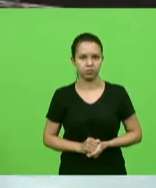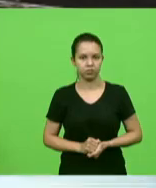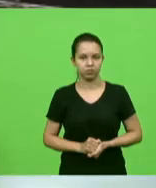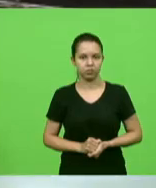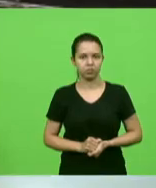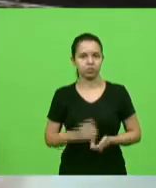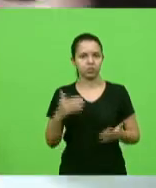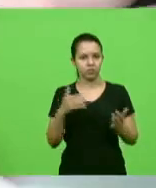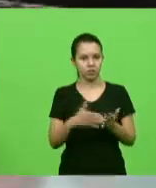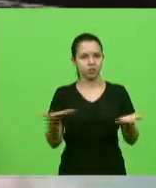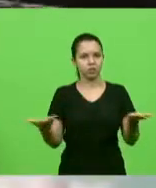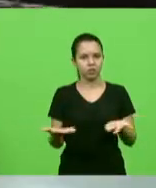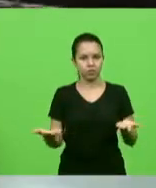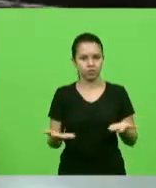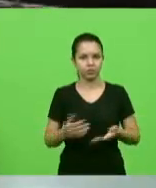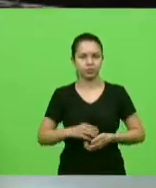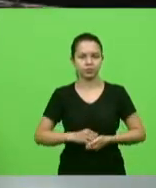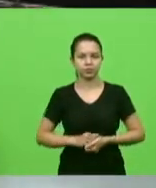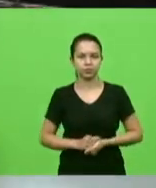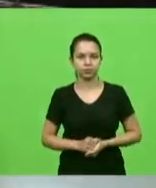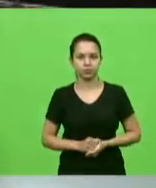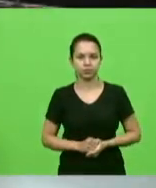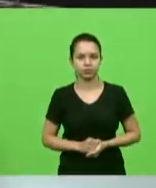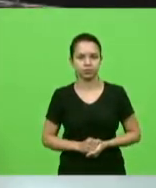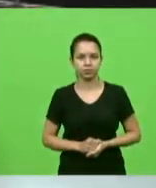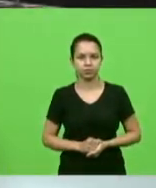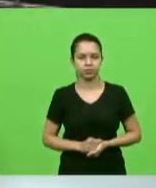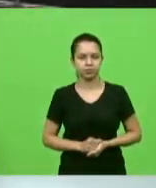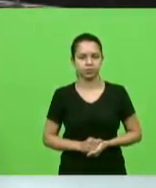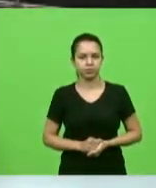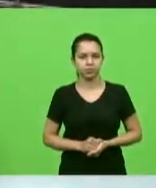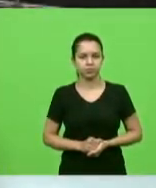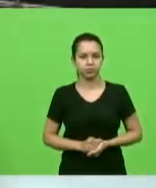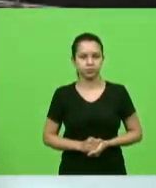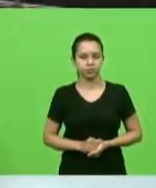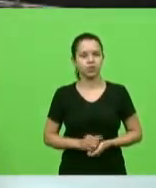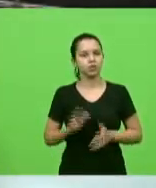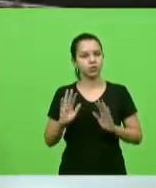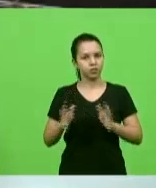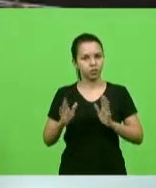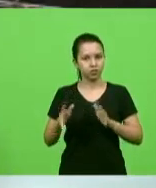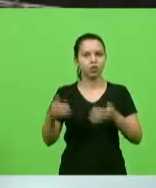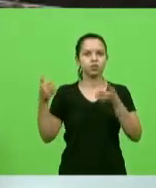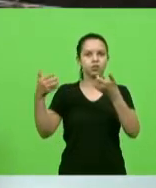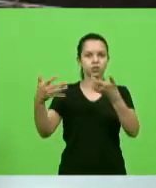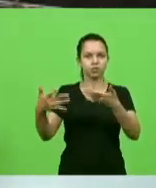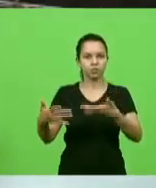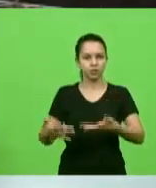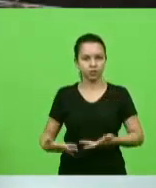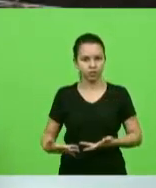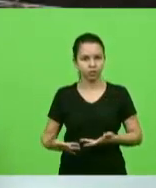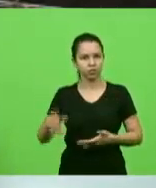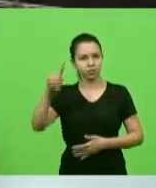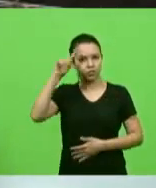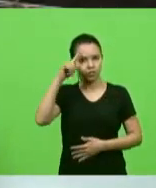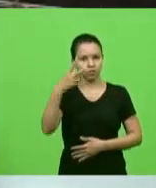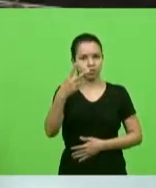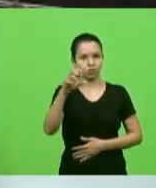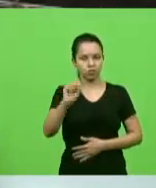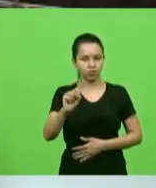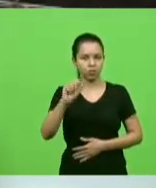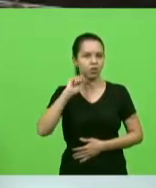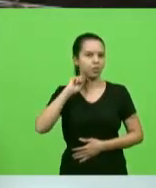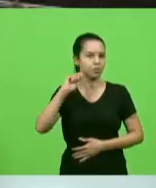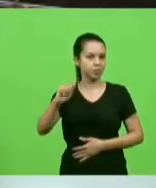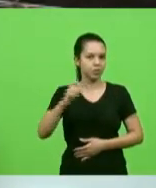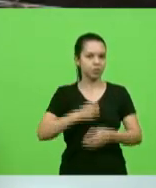aqui apresentar a o bar já tenha sido dia o pé no dia Vinte e